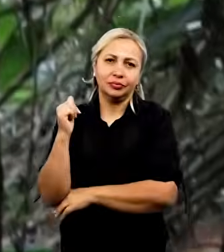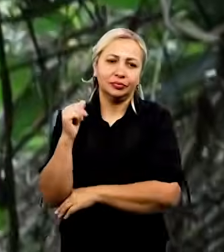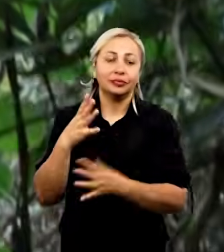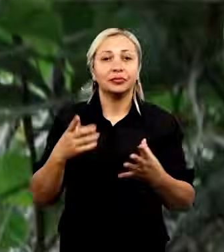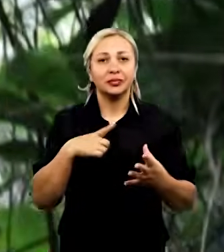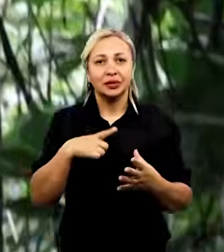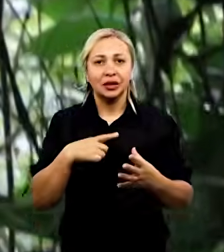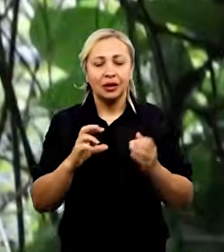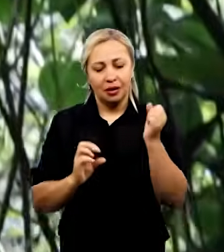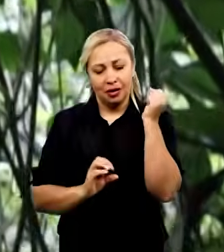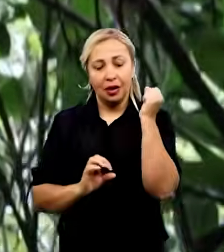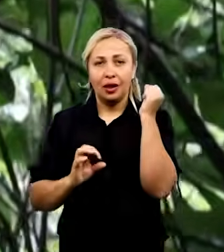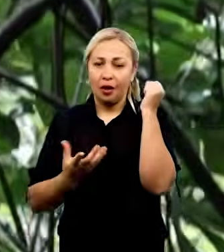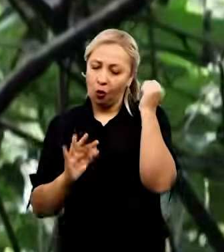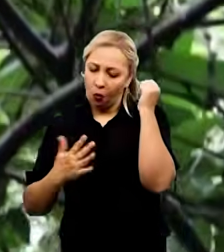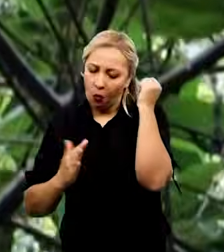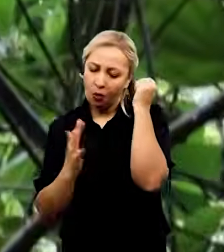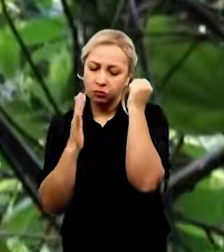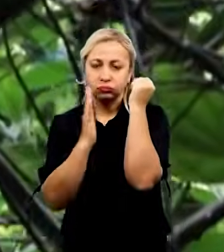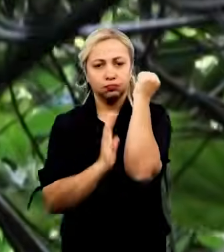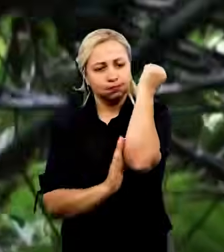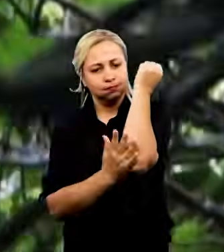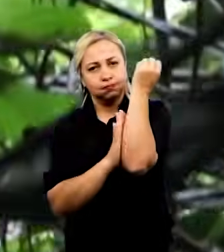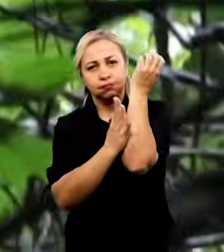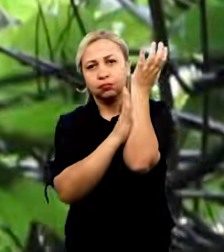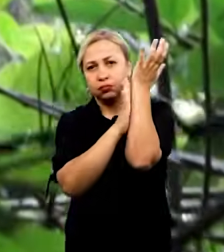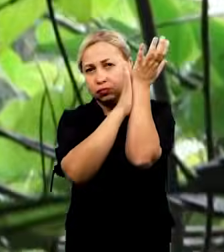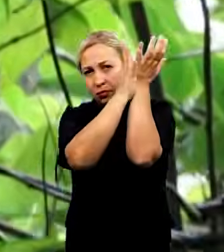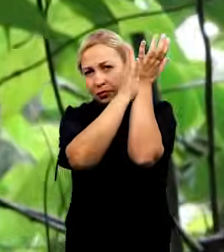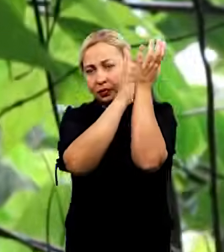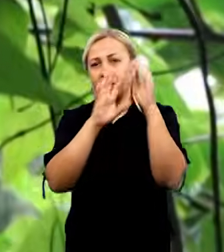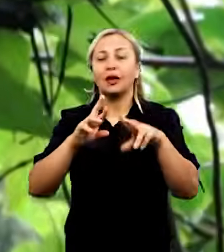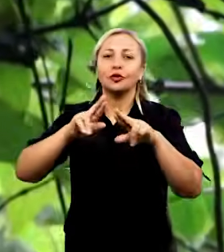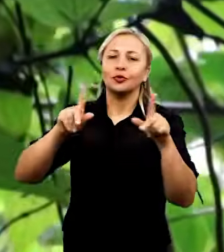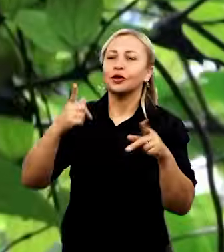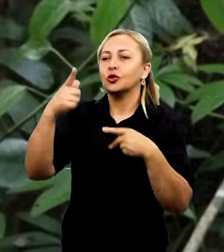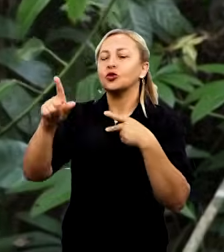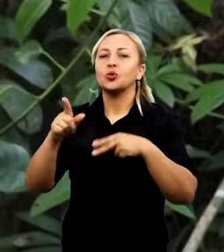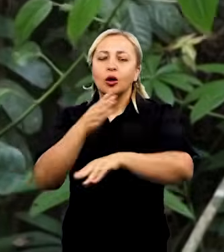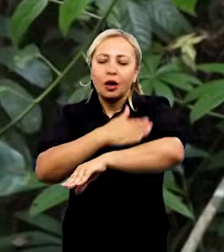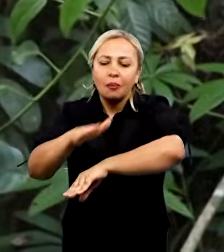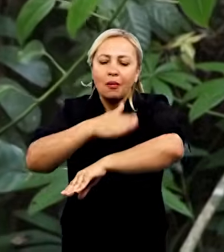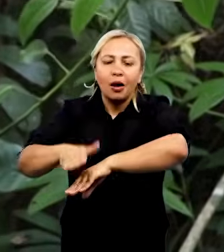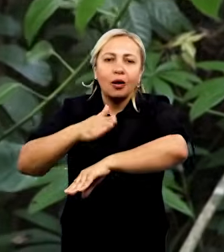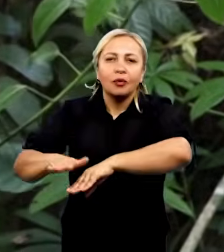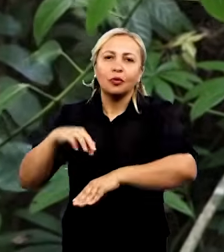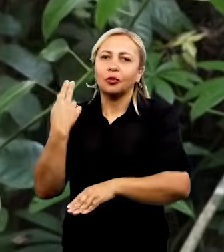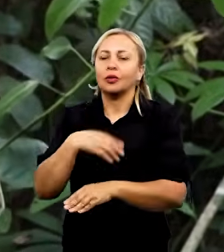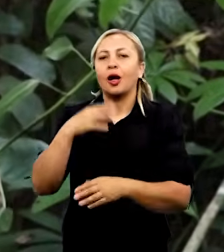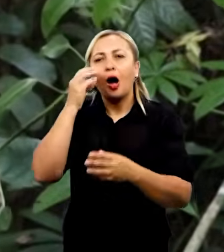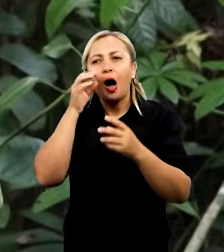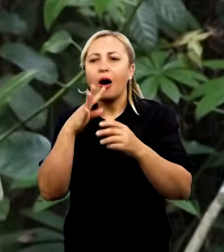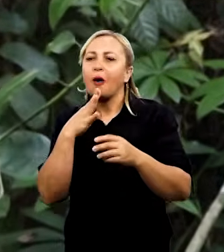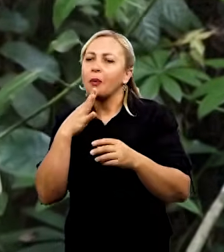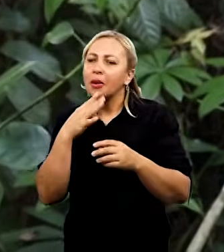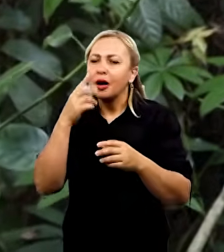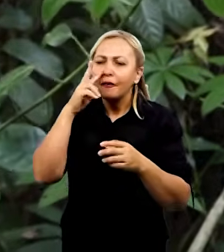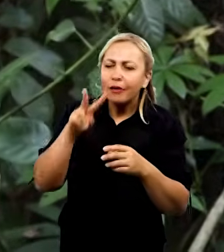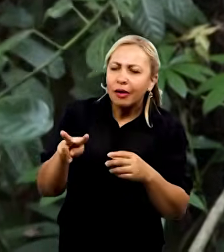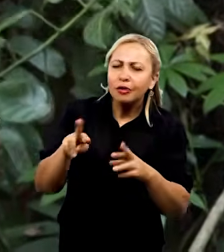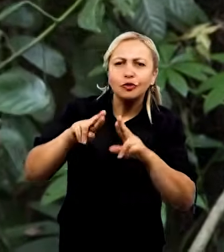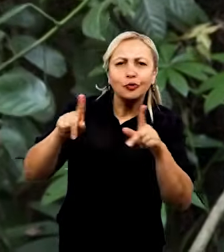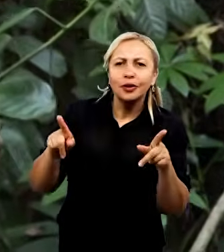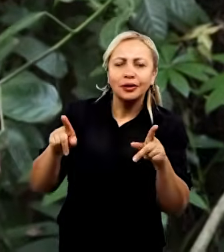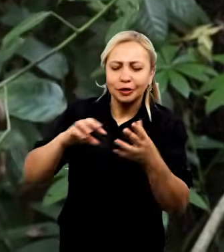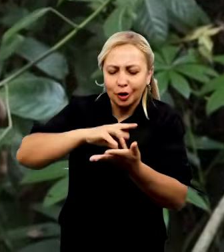espécie que é trepadeira e é uma espécie muito diferente das mandiocas que a gente conhece, que a gente está acostumado a ver. A gente percebe pelo ramo.